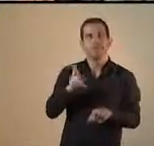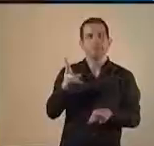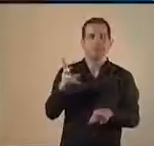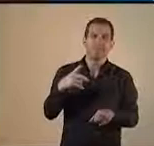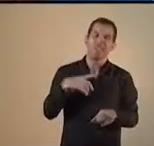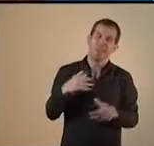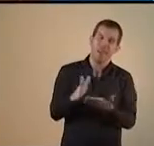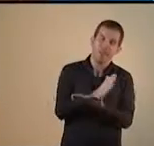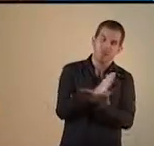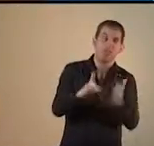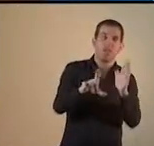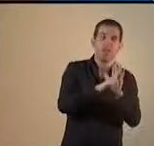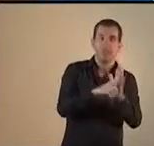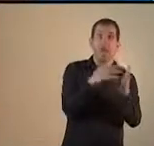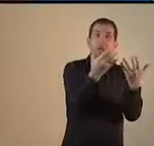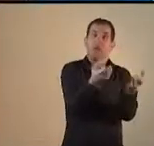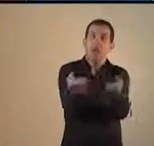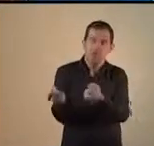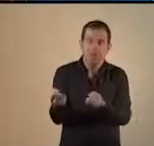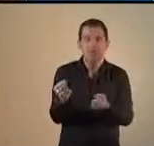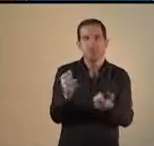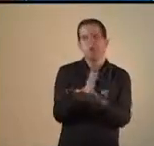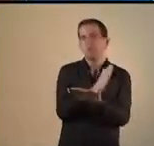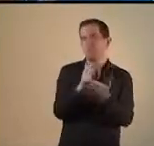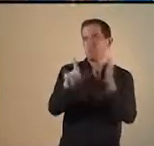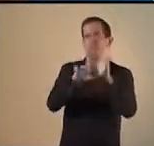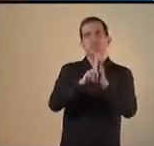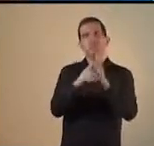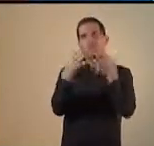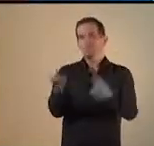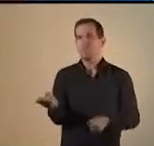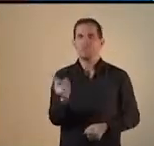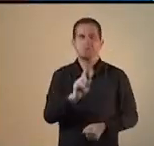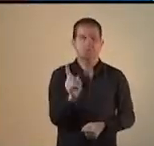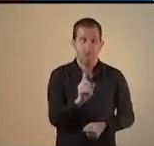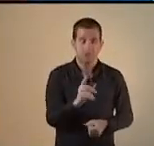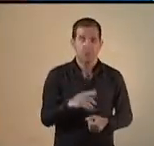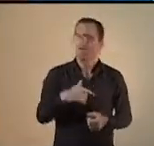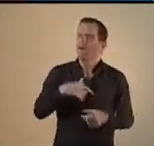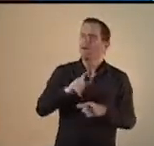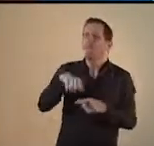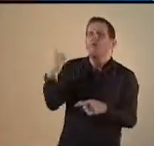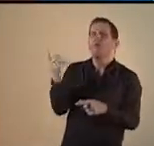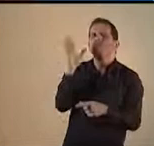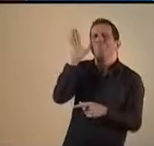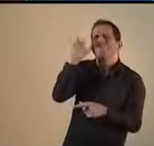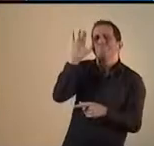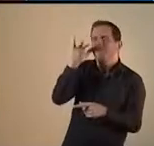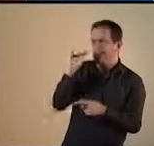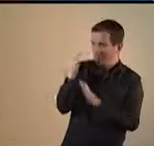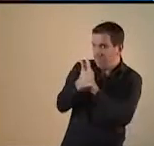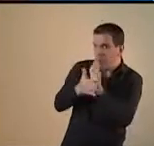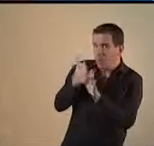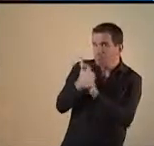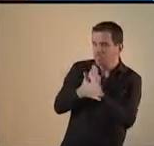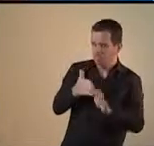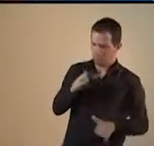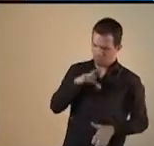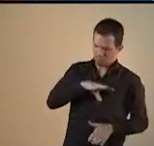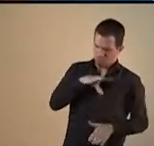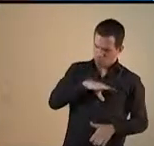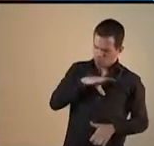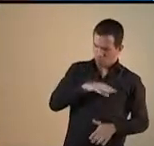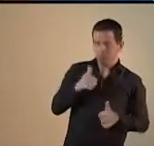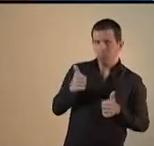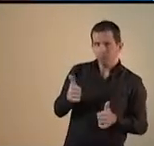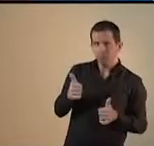pega e a lei que não pega, né? Exato. Agora, Diego, eu fiquei com uma outra curiosidade. Língua de sinais para português